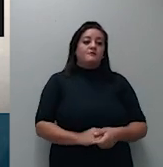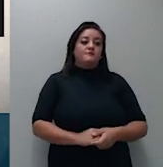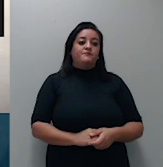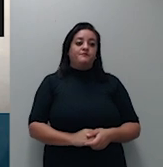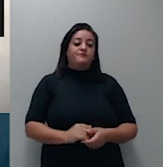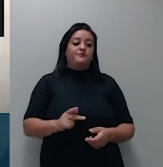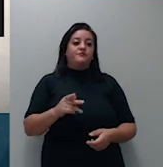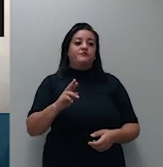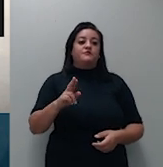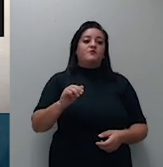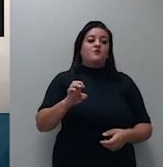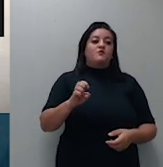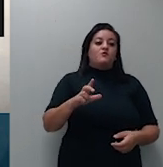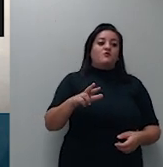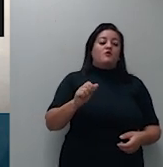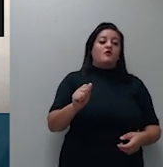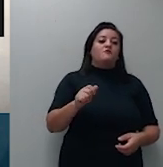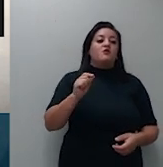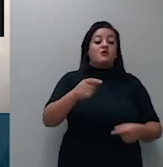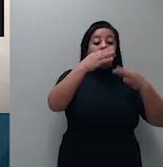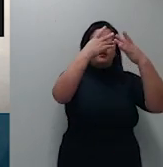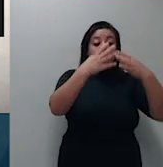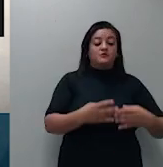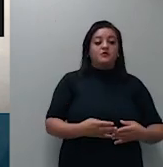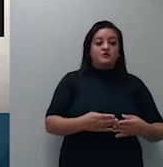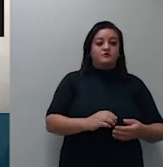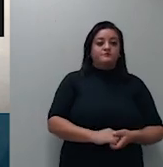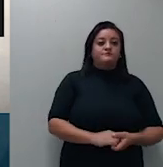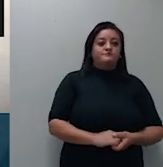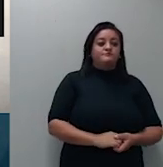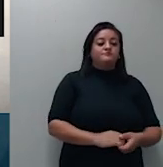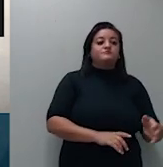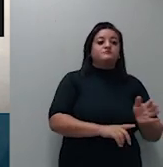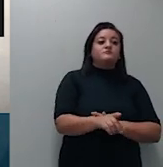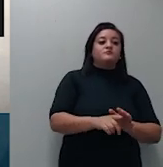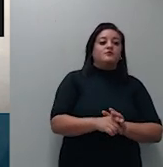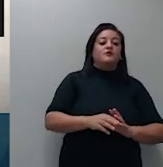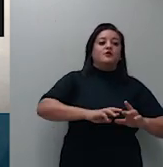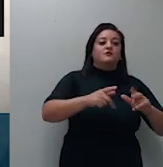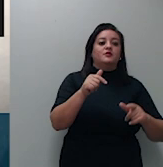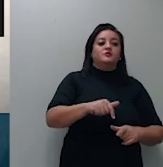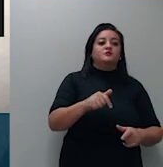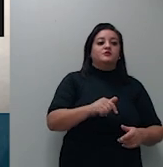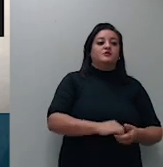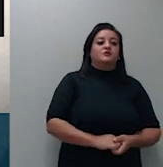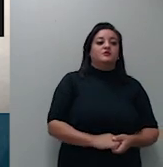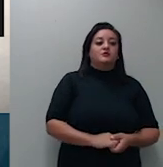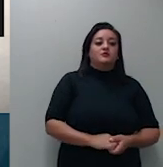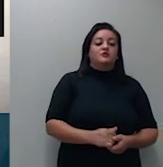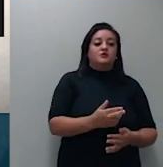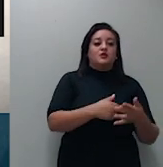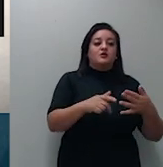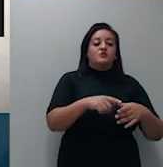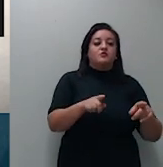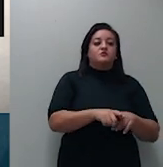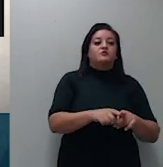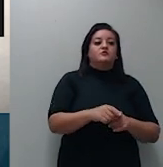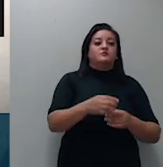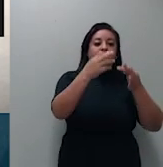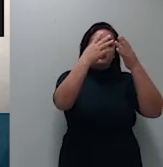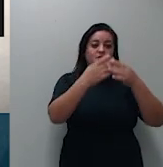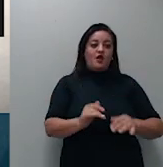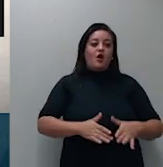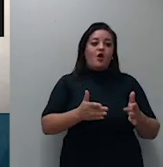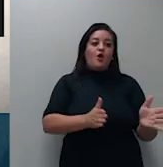ministro Cueva e a questão controvertida na presente vir o sal